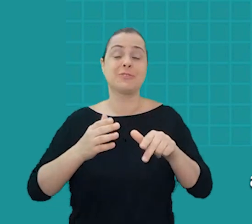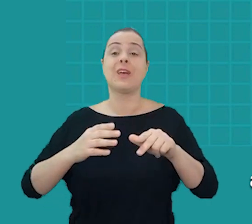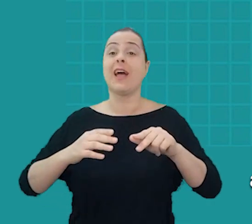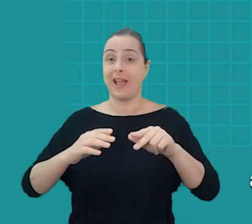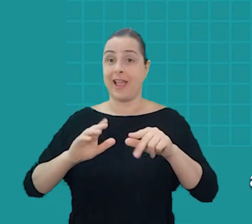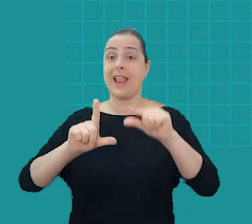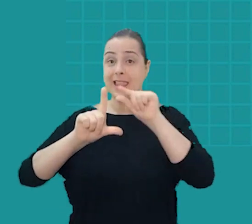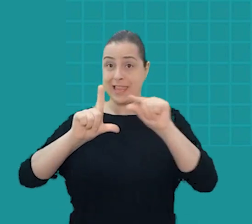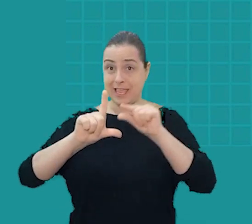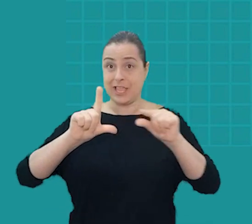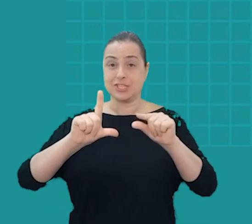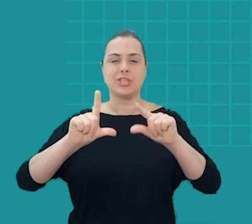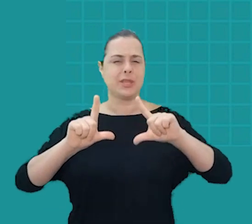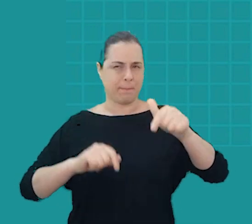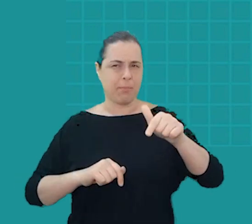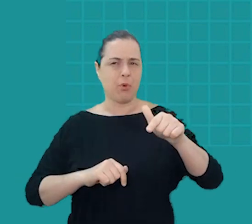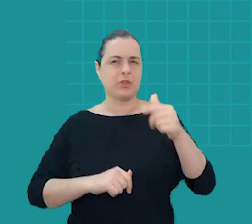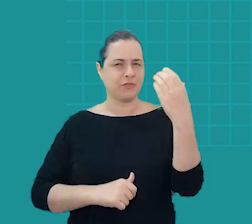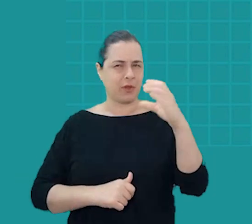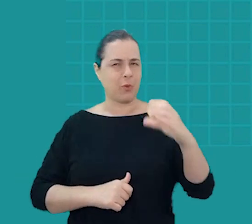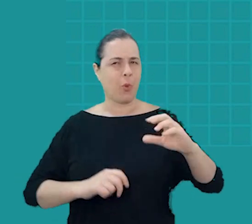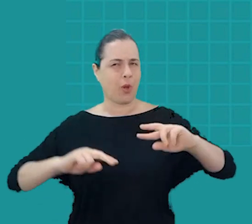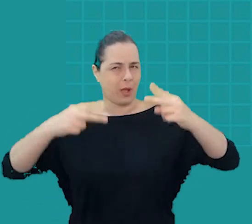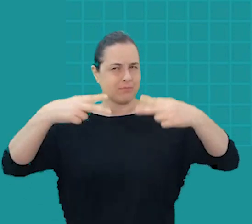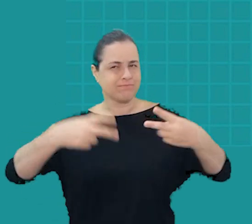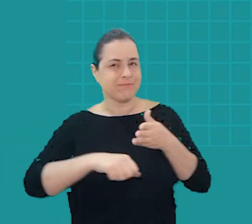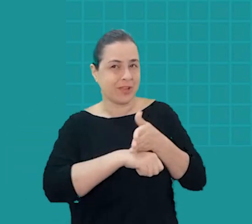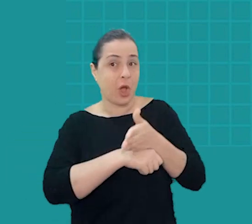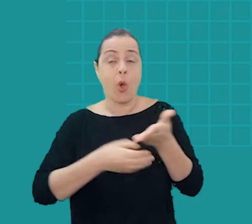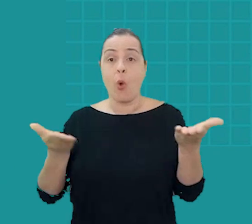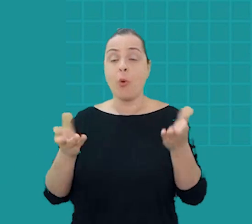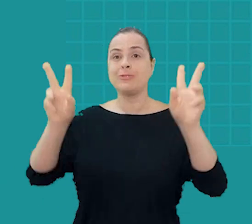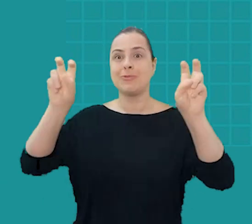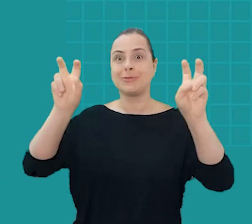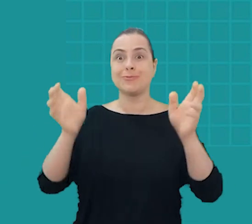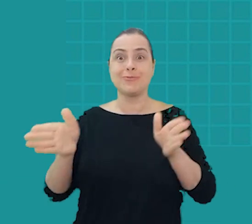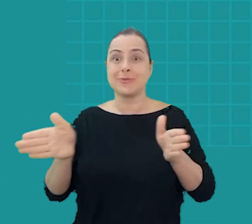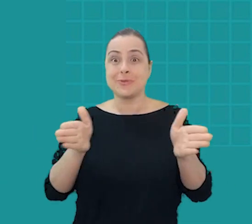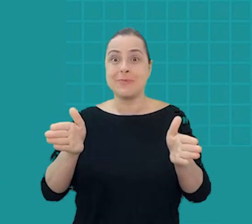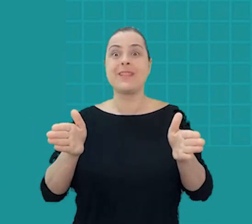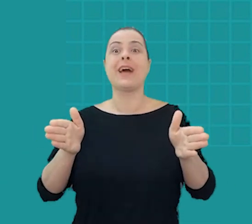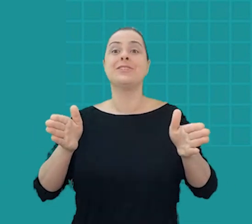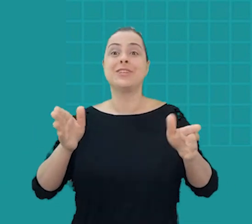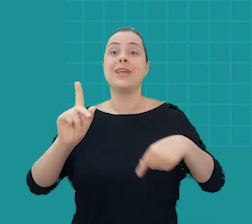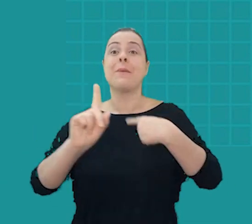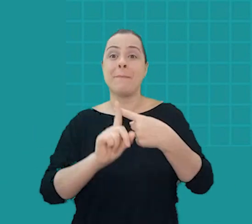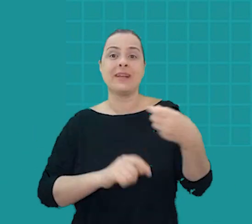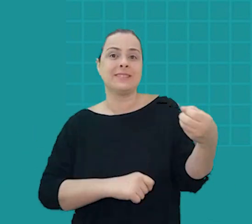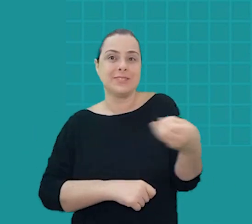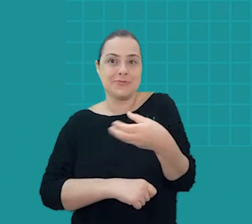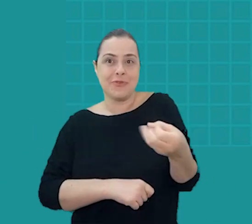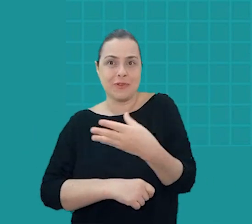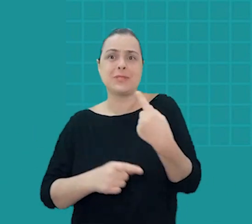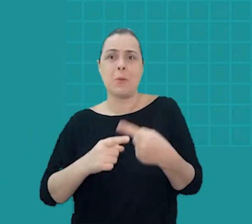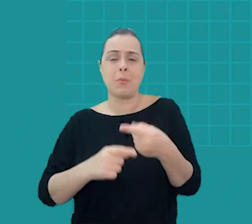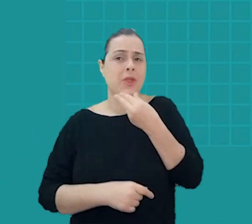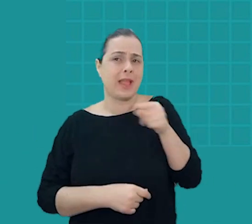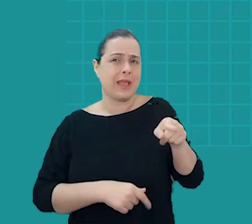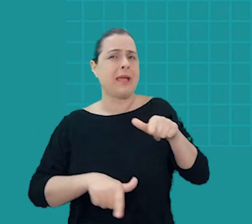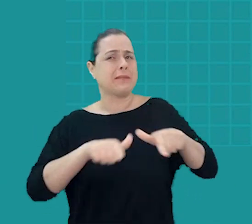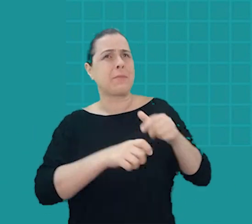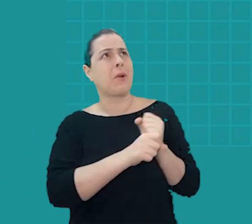acessos todos aqui. E a gente vai falar hoje sobre acessibilidade e inovação, porque ele trabalha com isso já há muitos anos,